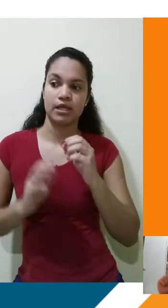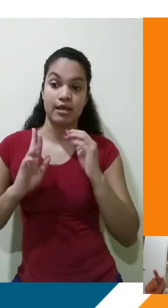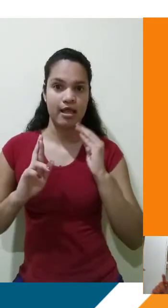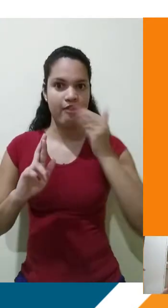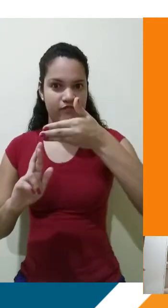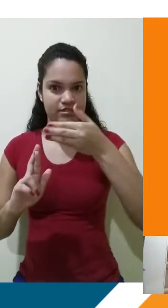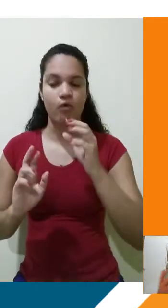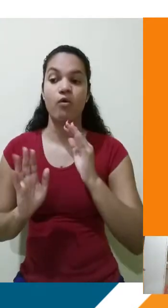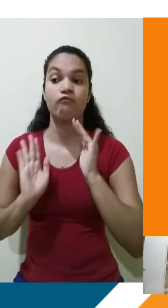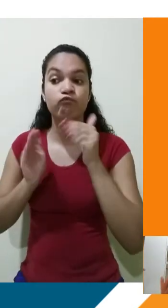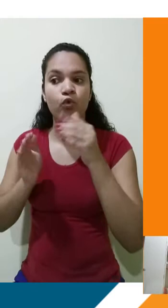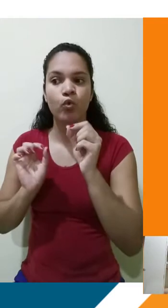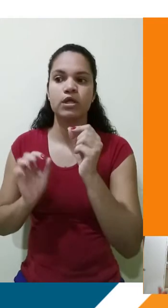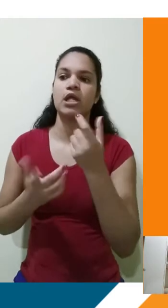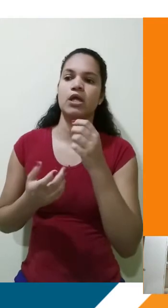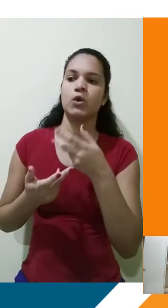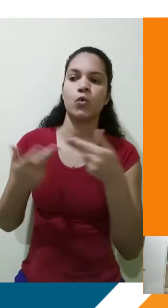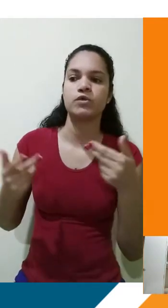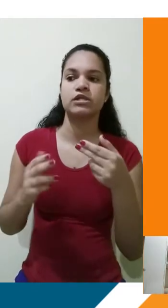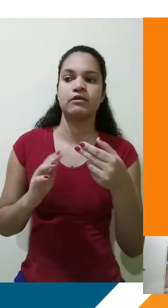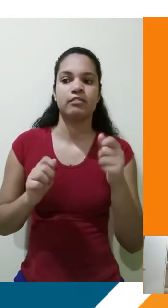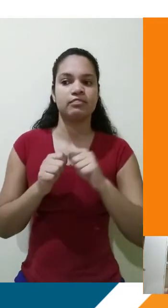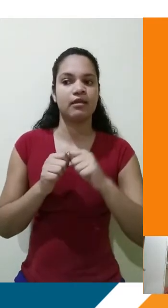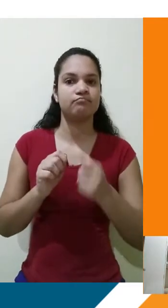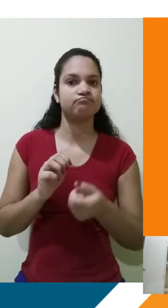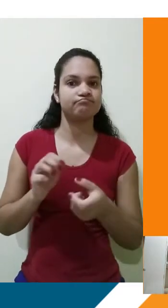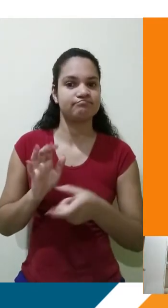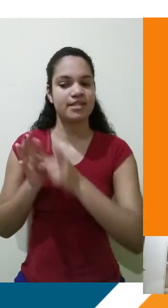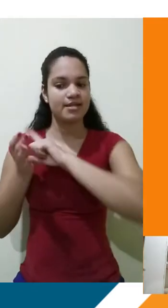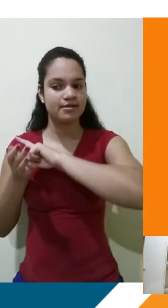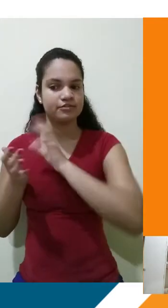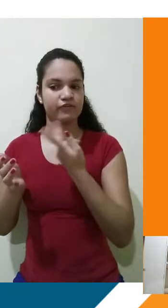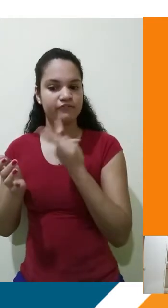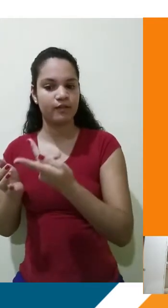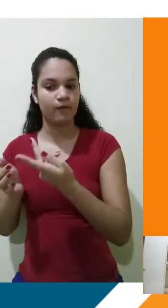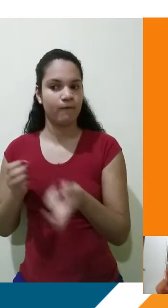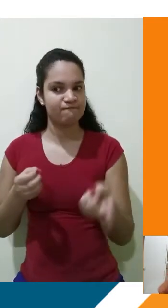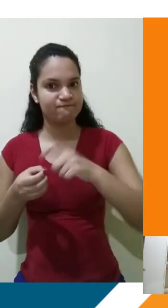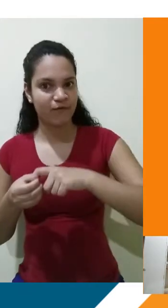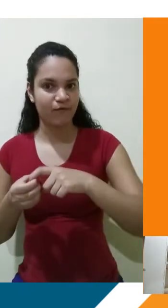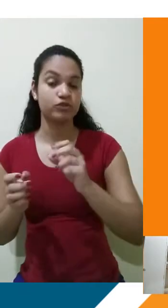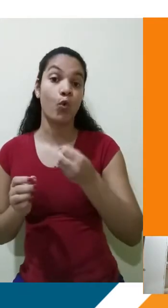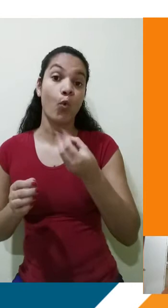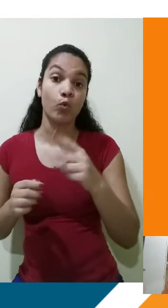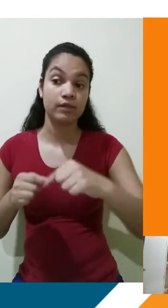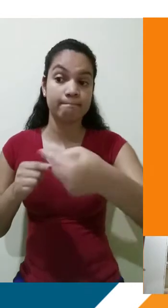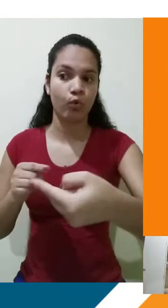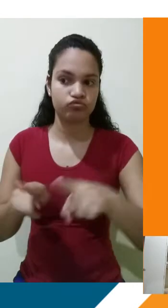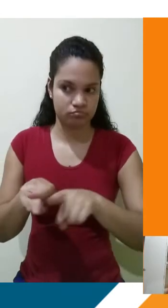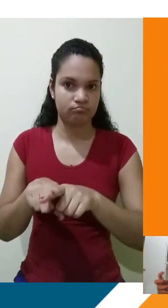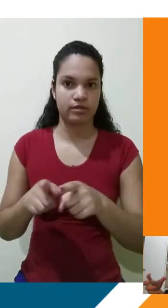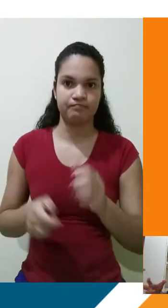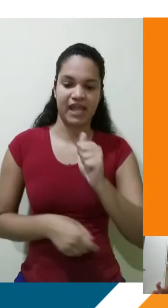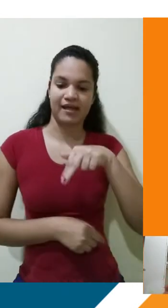ou depois do meu texto, são a anáfora e a catáfora. E a coesão sequencial, ela diz respeito à produção de sequência dentro do meu texto, ou